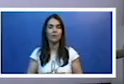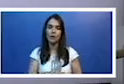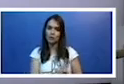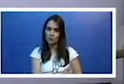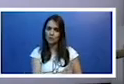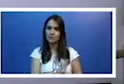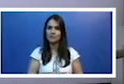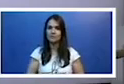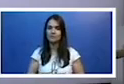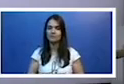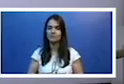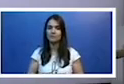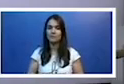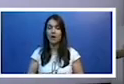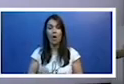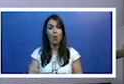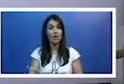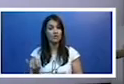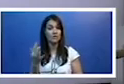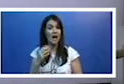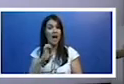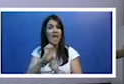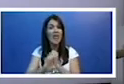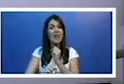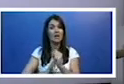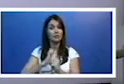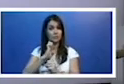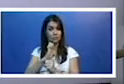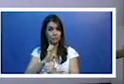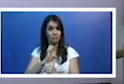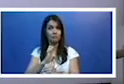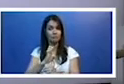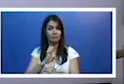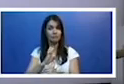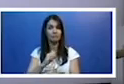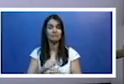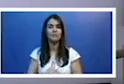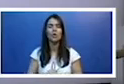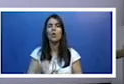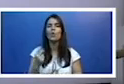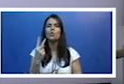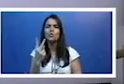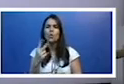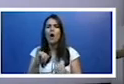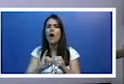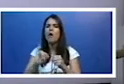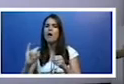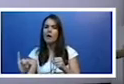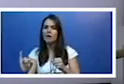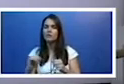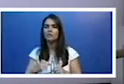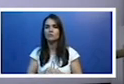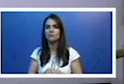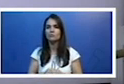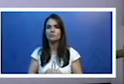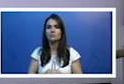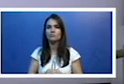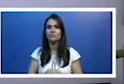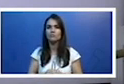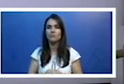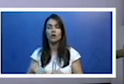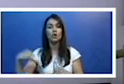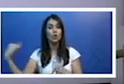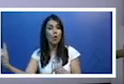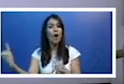de elétrons que ele tem. Então esse 2 é o cátion. Aqui o OH é o ânion, é um só o